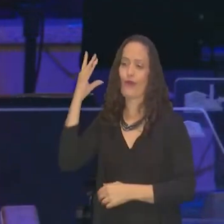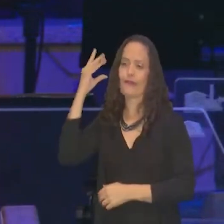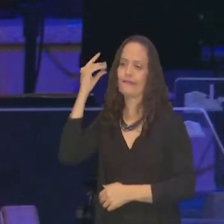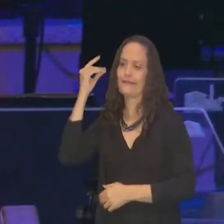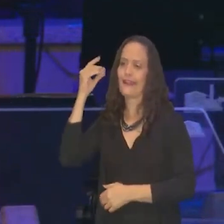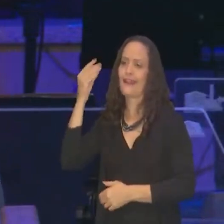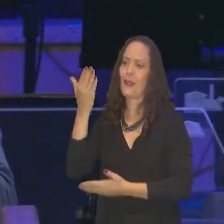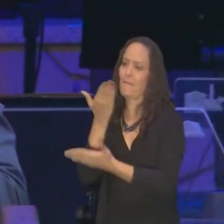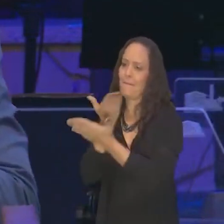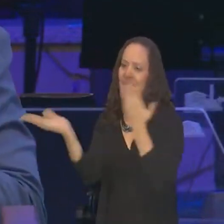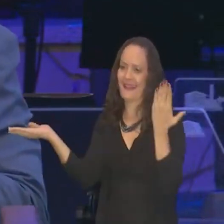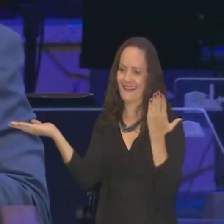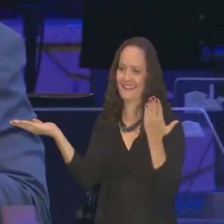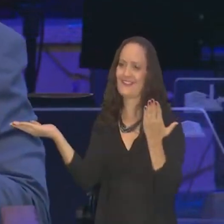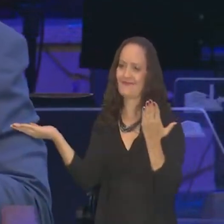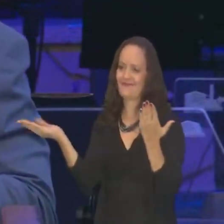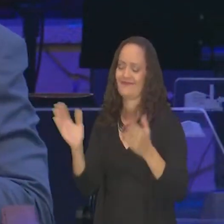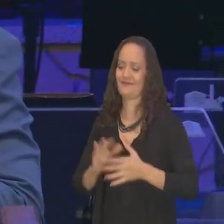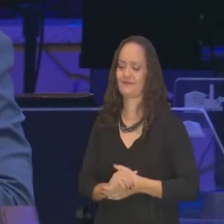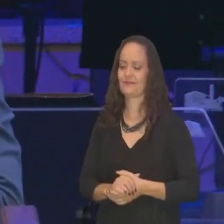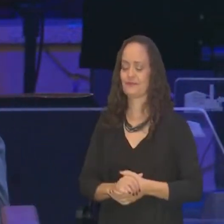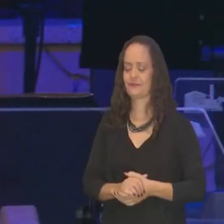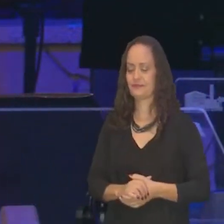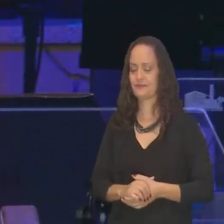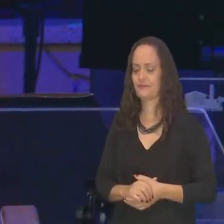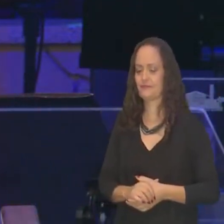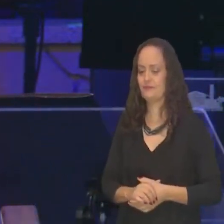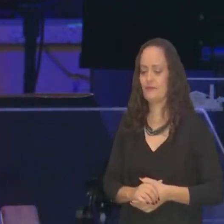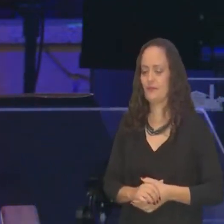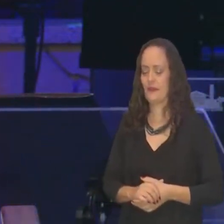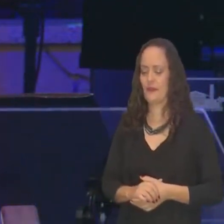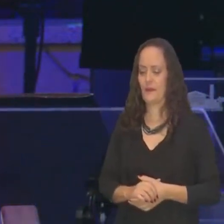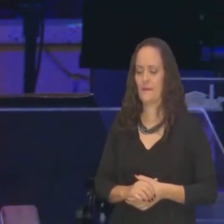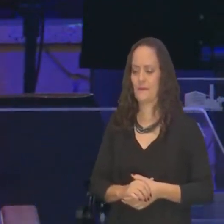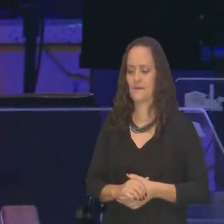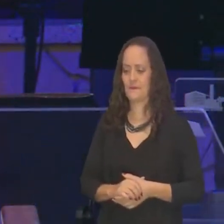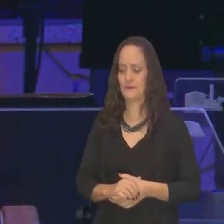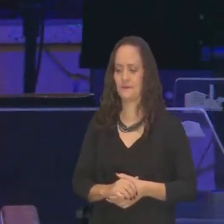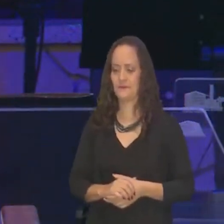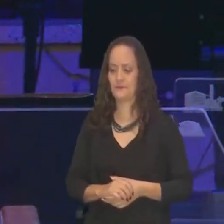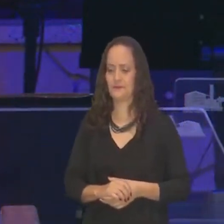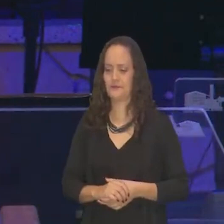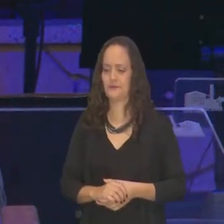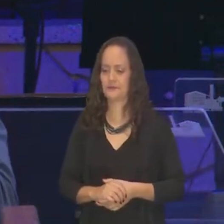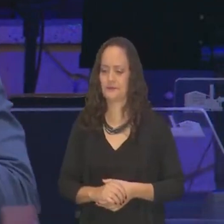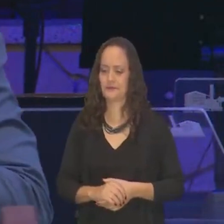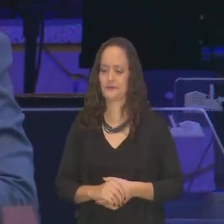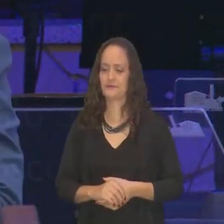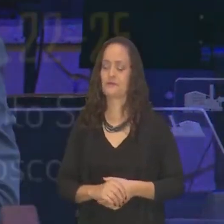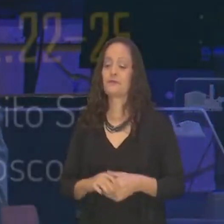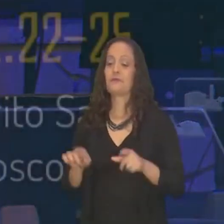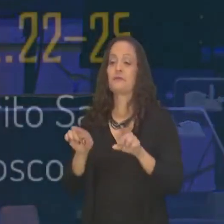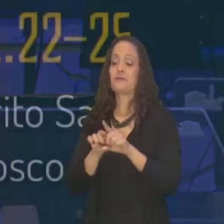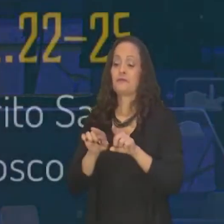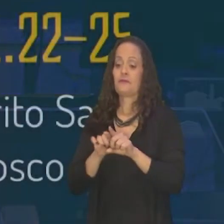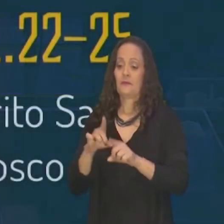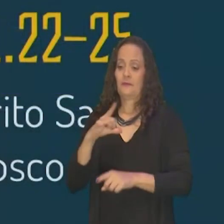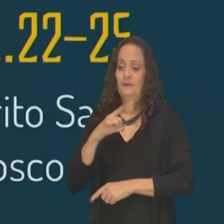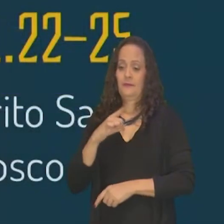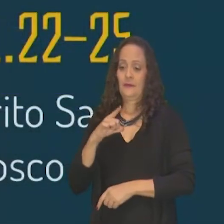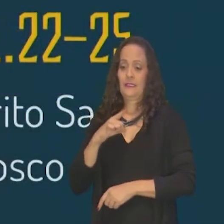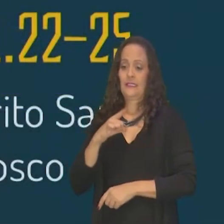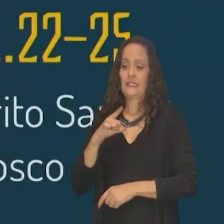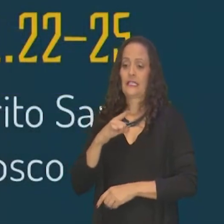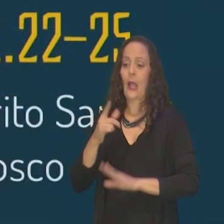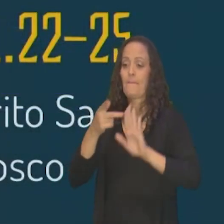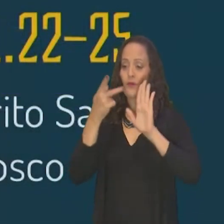entra como adversário. Pode passar, irmã, ao próximo slide. Nós temos aqui a profecia de Isaías